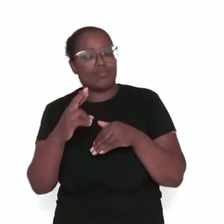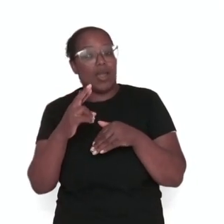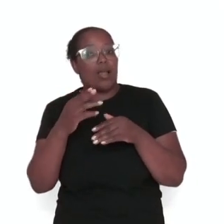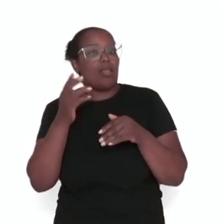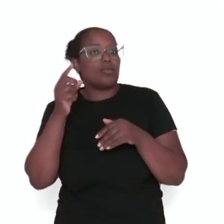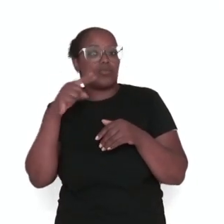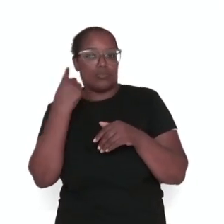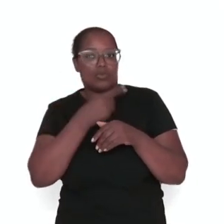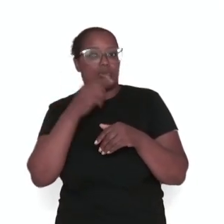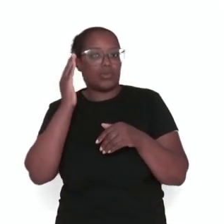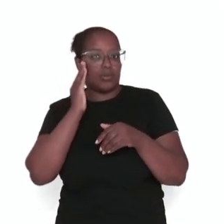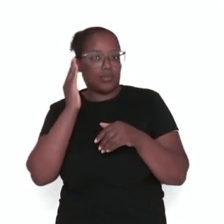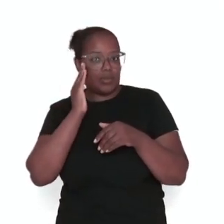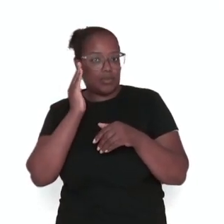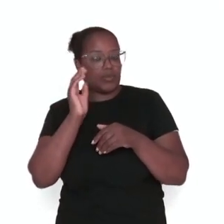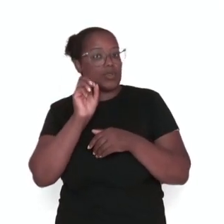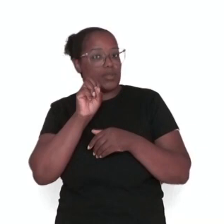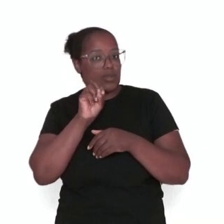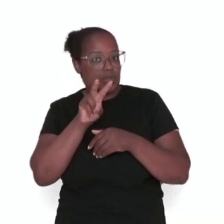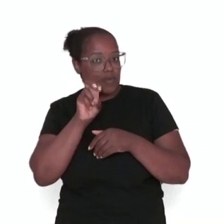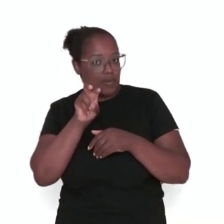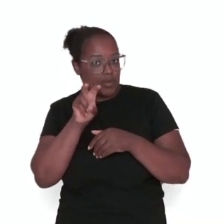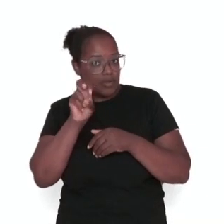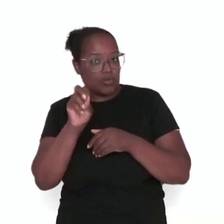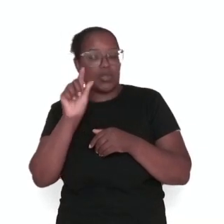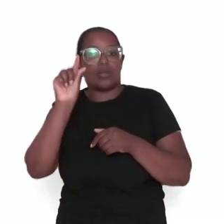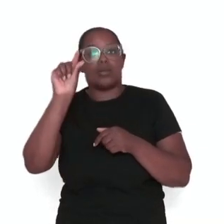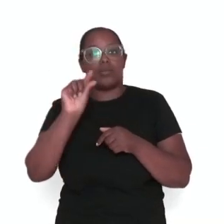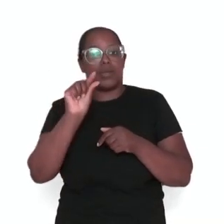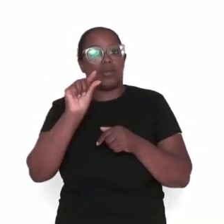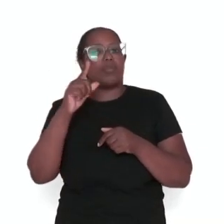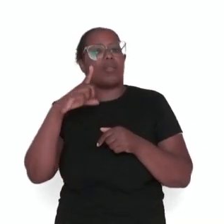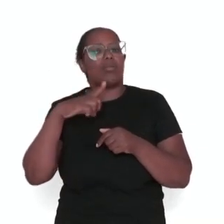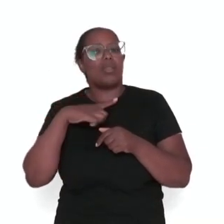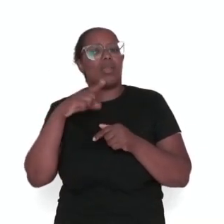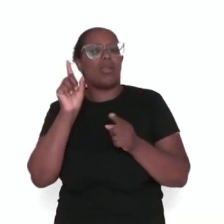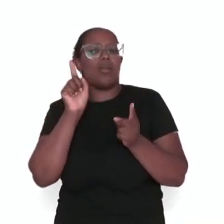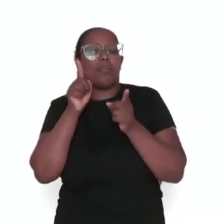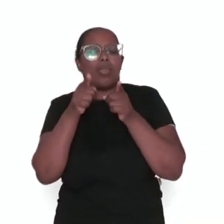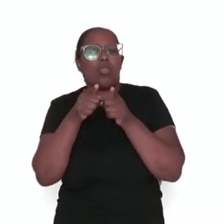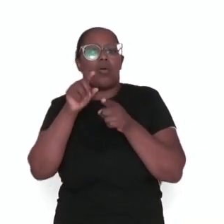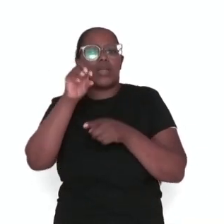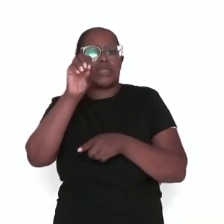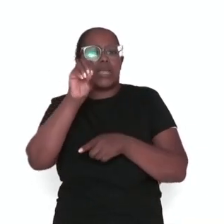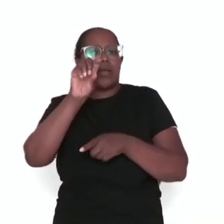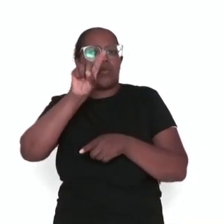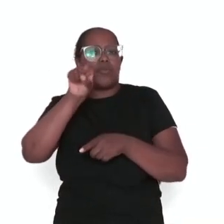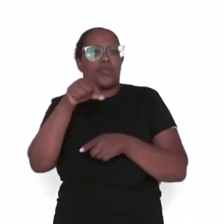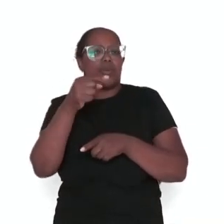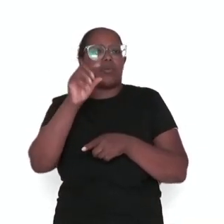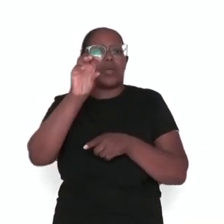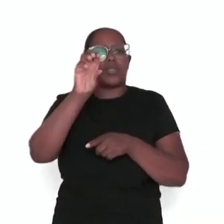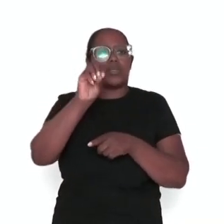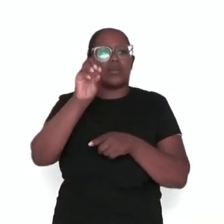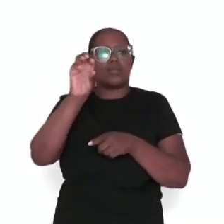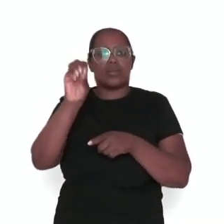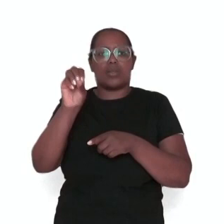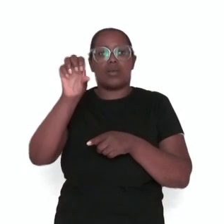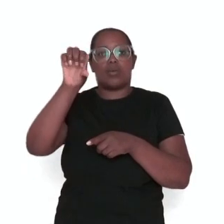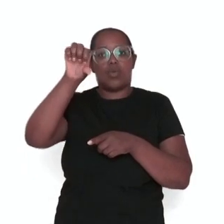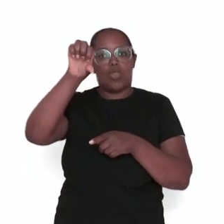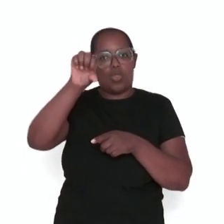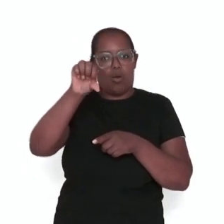menor organismo, né, ele tem o tamanho de 0,009 micron cúbico,